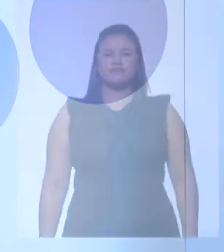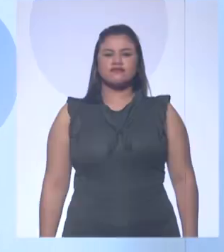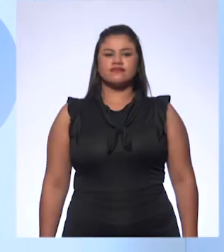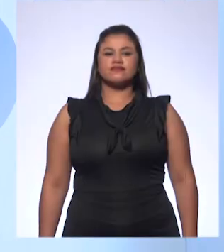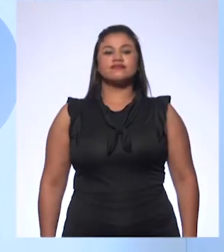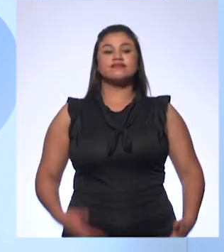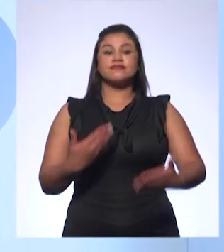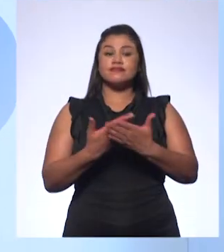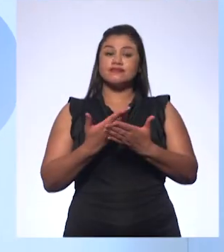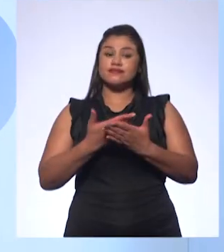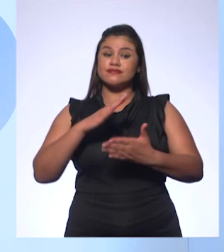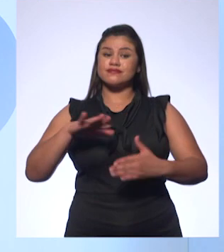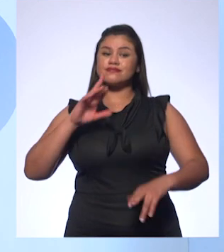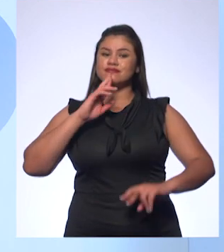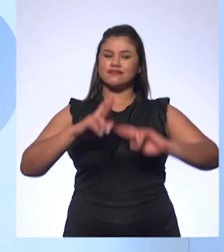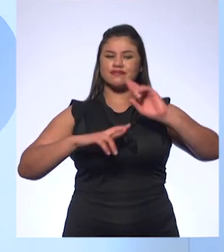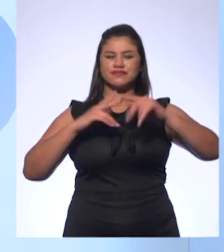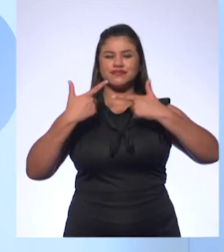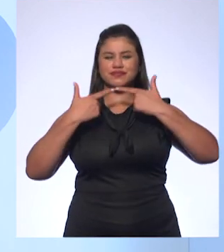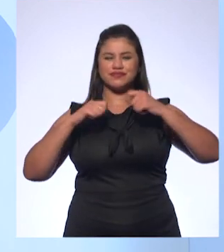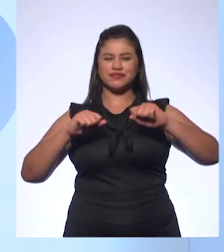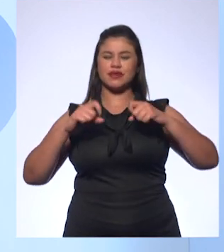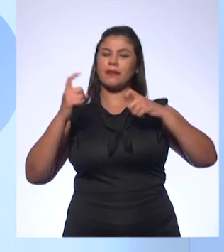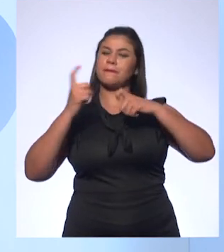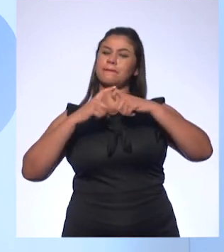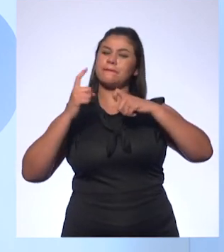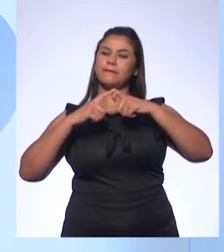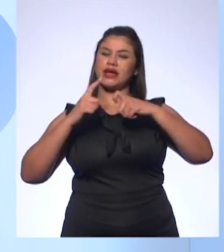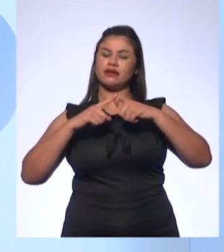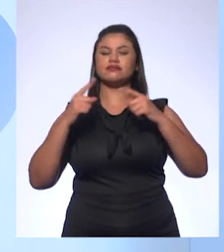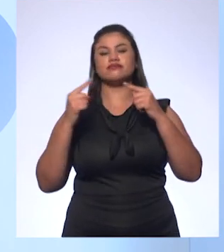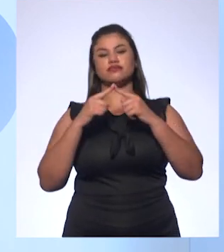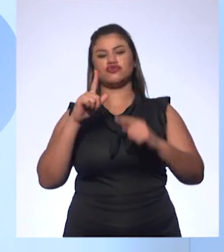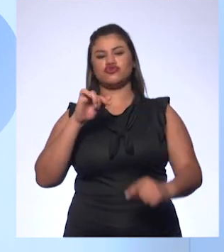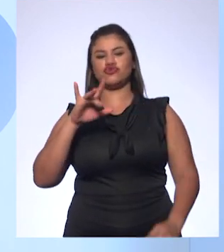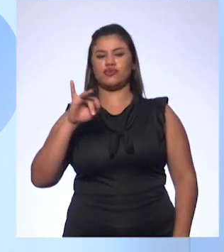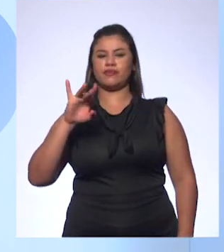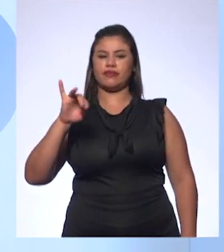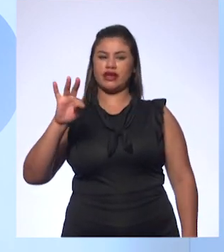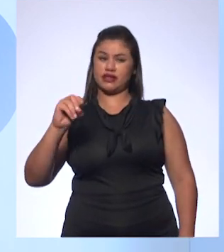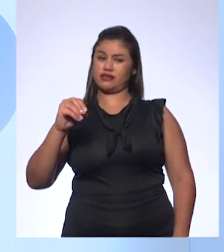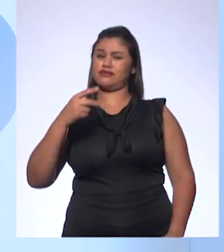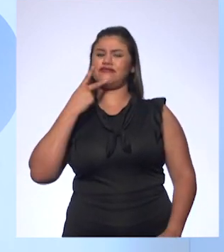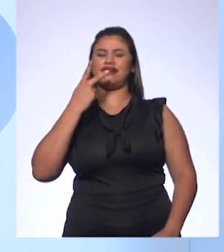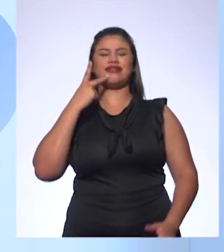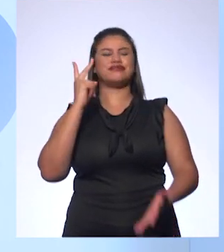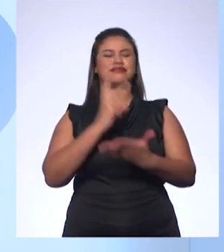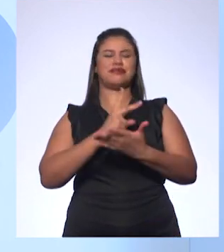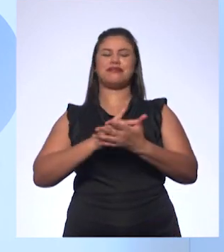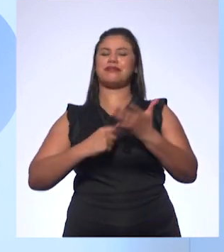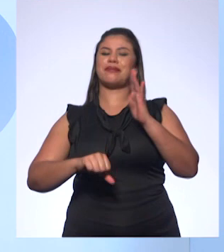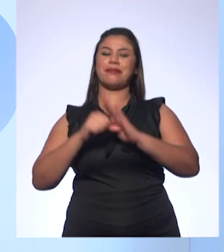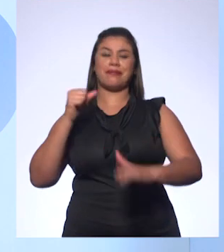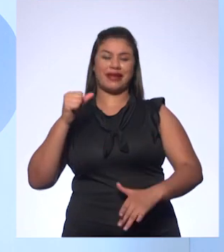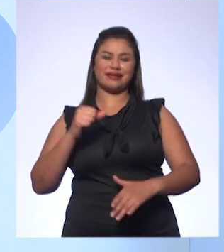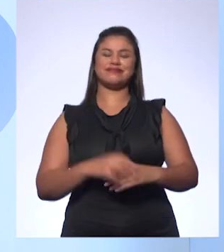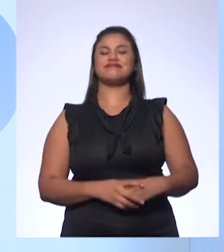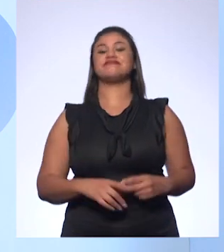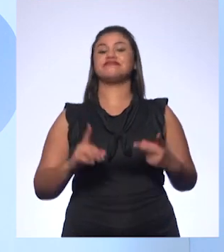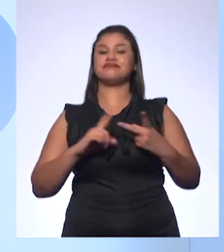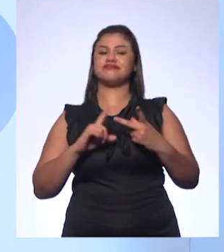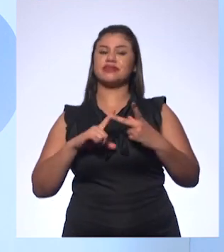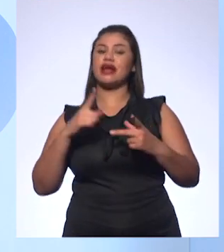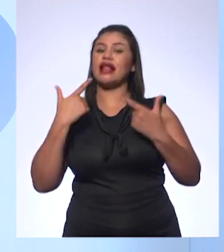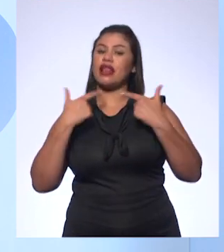Os alunos participando, a linguagem médica, segundo o aluno Gilberto, que é sempre o primeiro que eu cito aqui, a linguagem